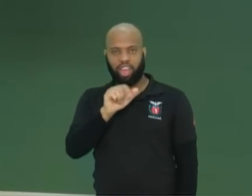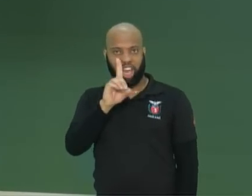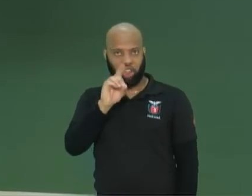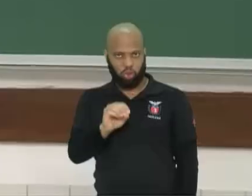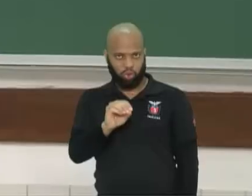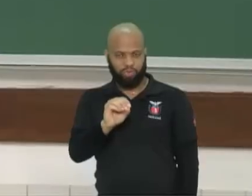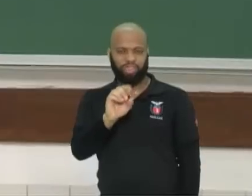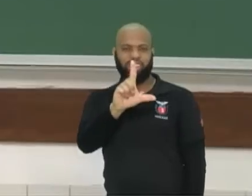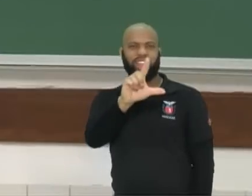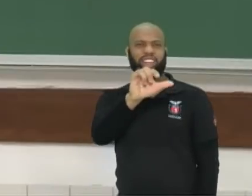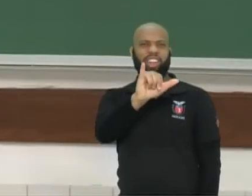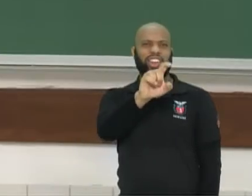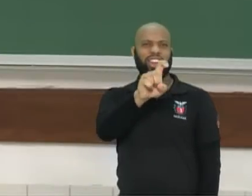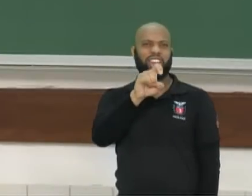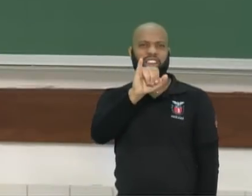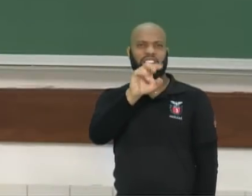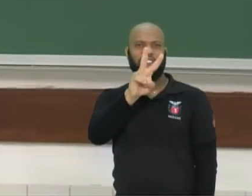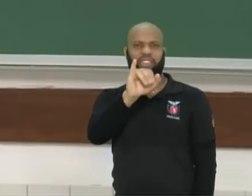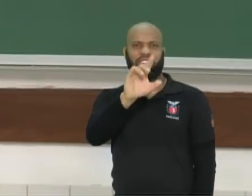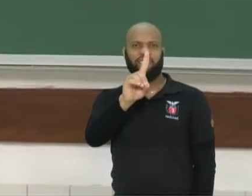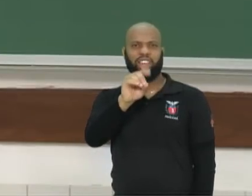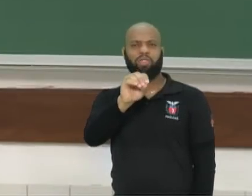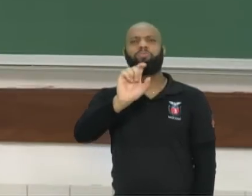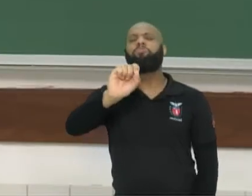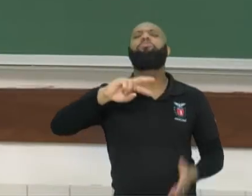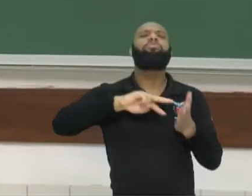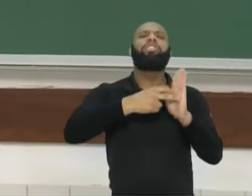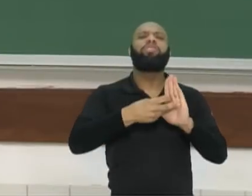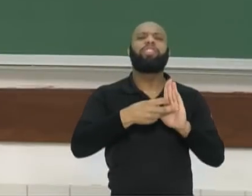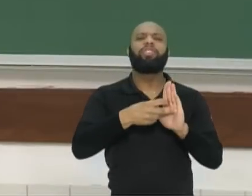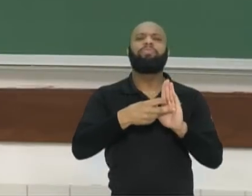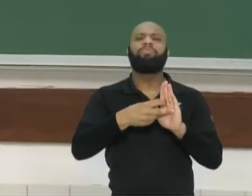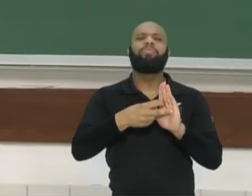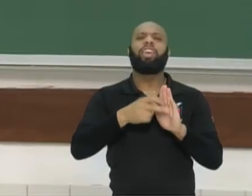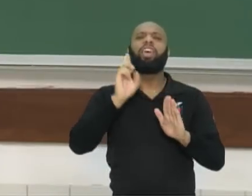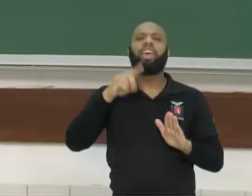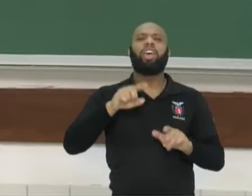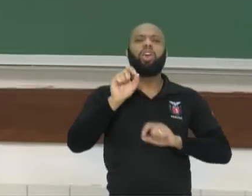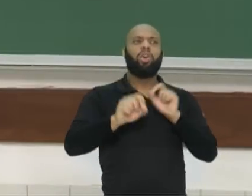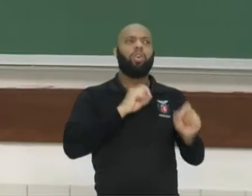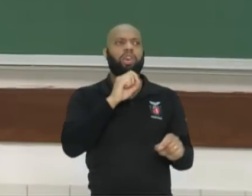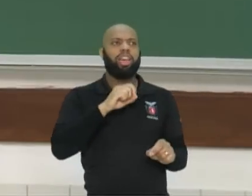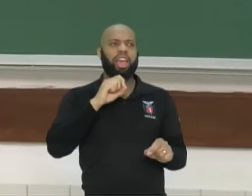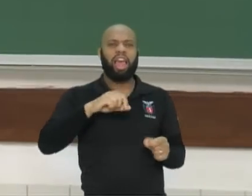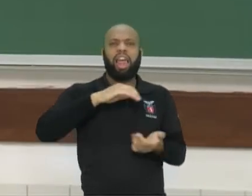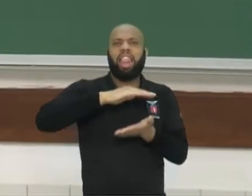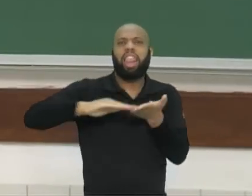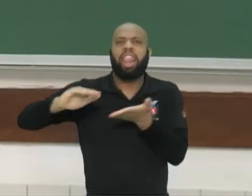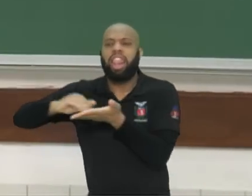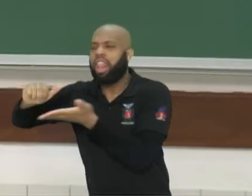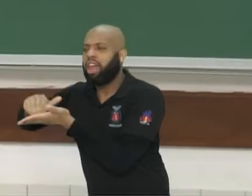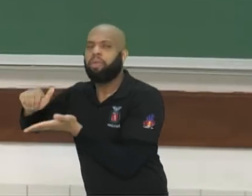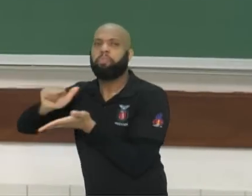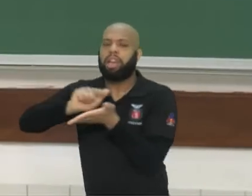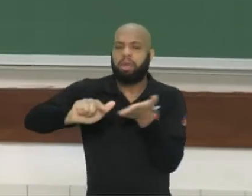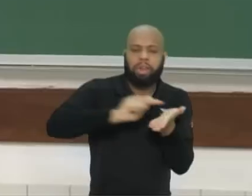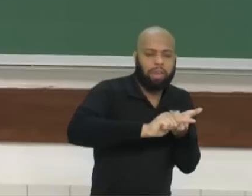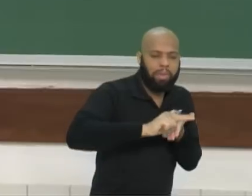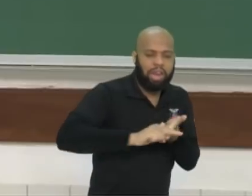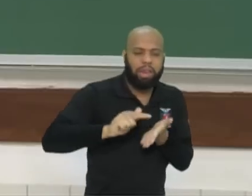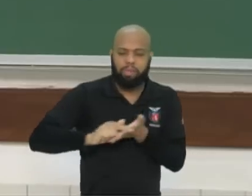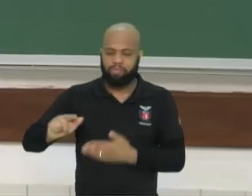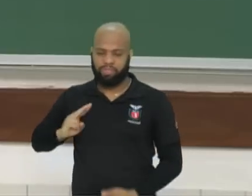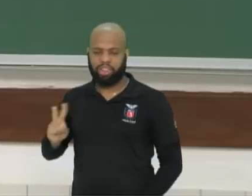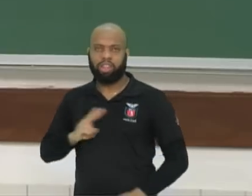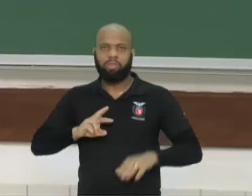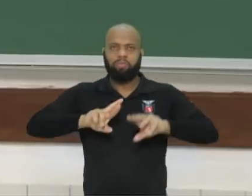Que palavrinha é essa, professora, lixiviado? É lavar os nutrientes. Então, é um solo mais